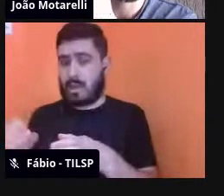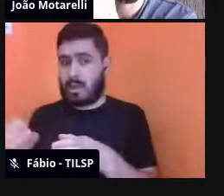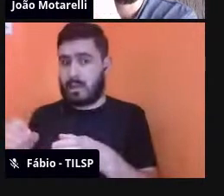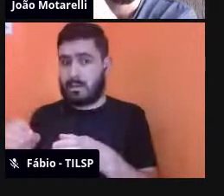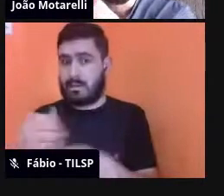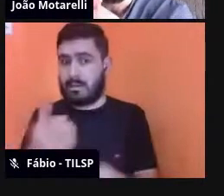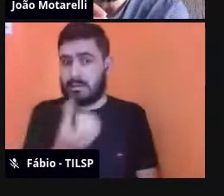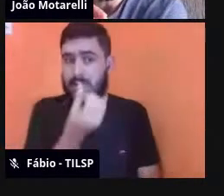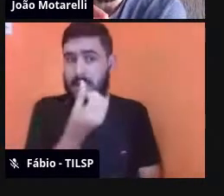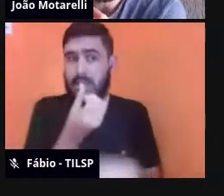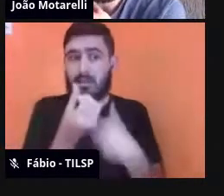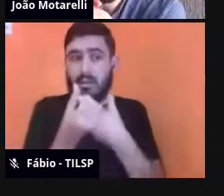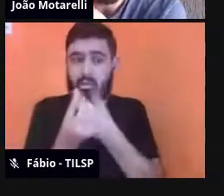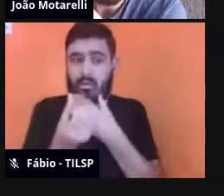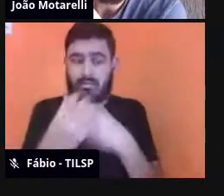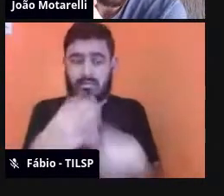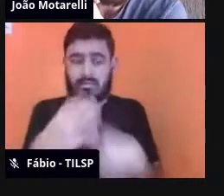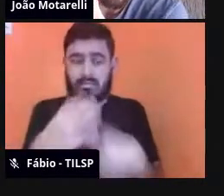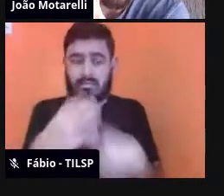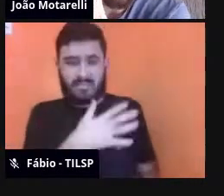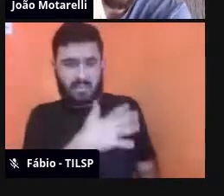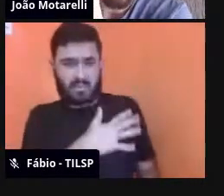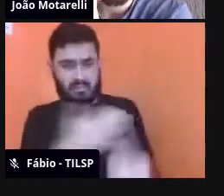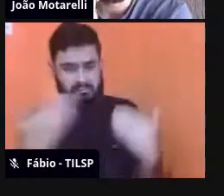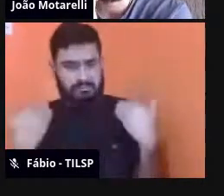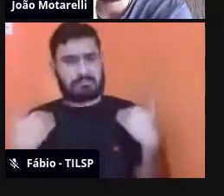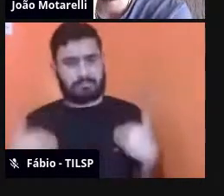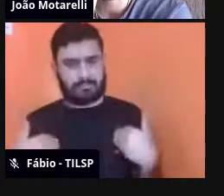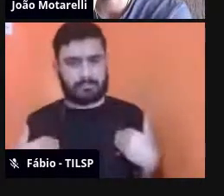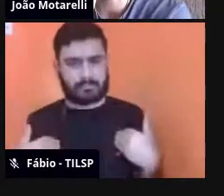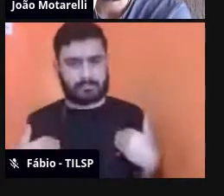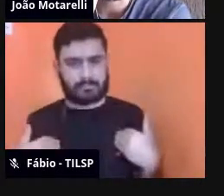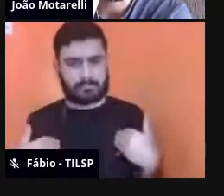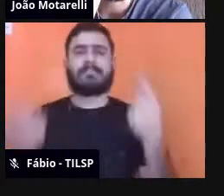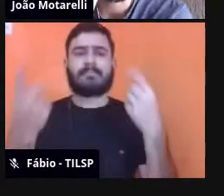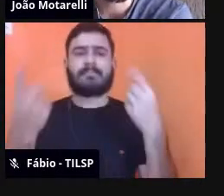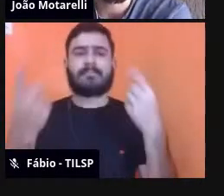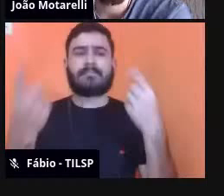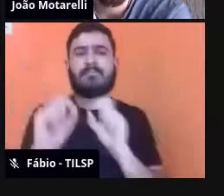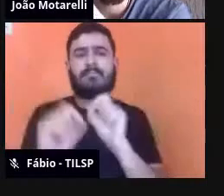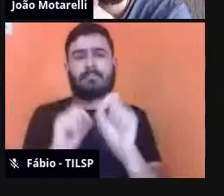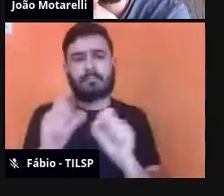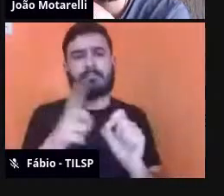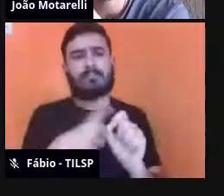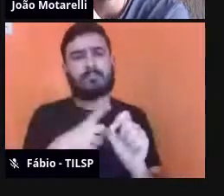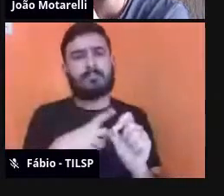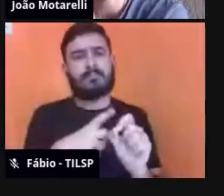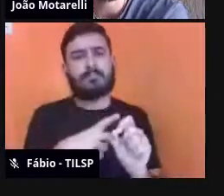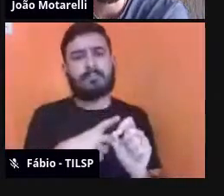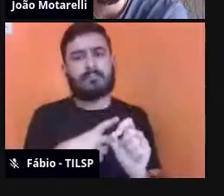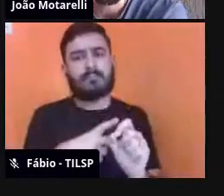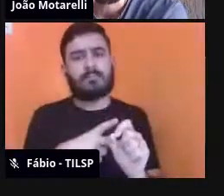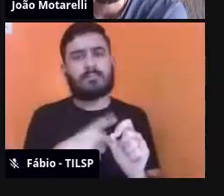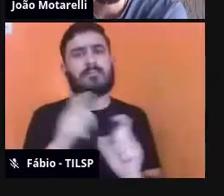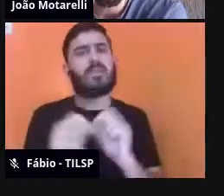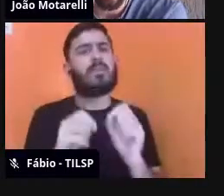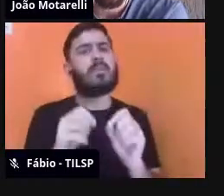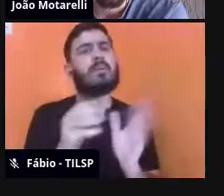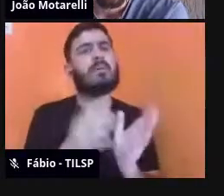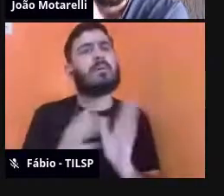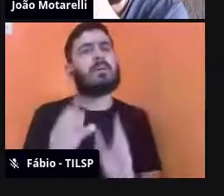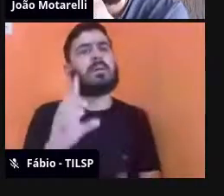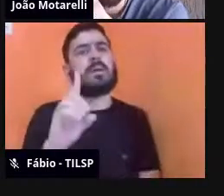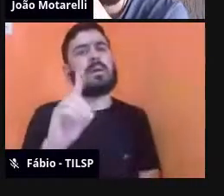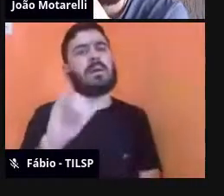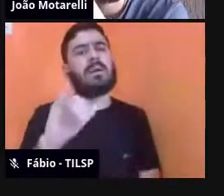corpo. E aí a gente vai olhar para isso, né, e vai ver que existe também esse processo chamado de dismorfia